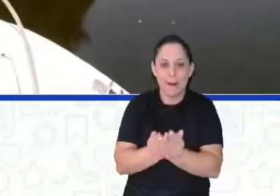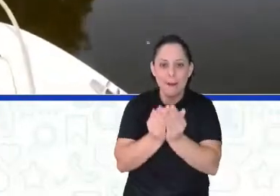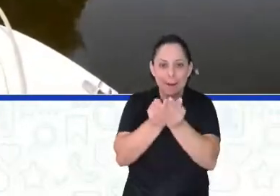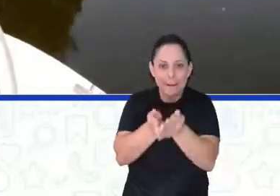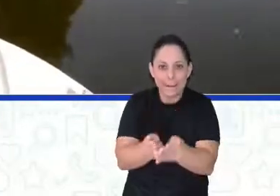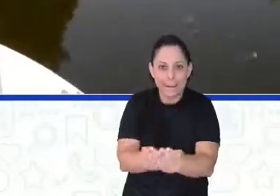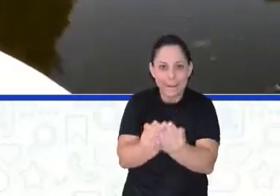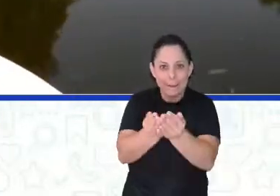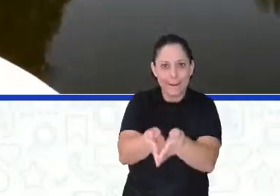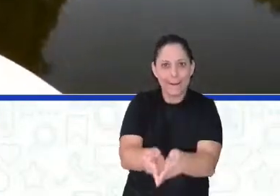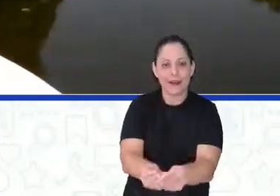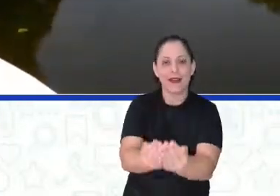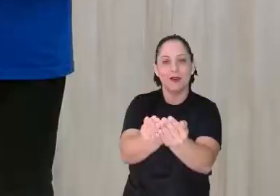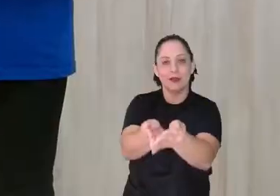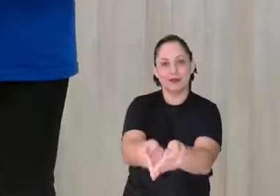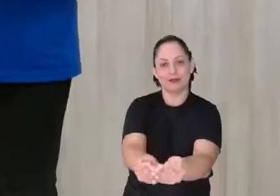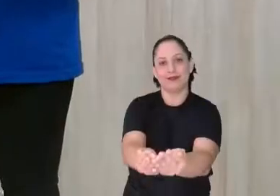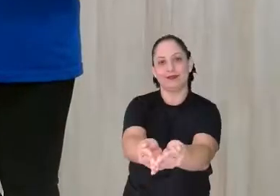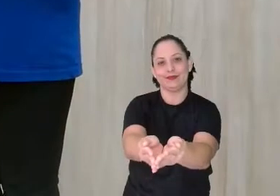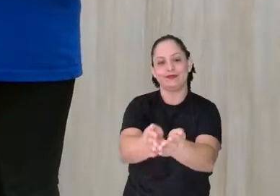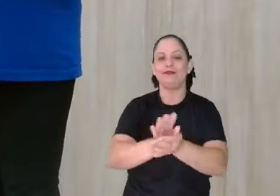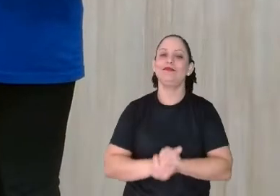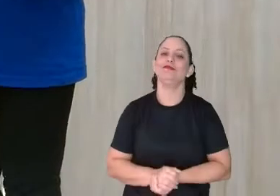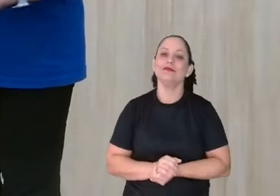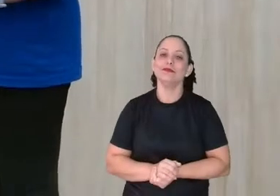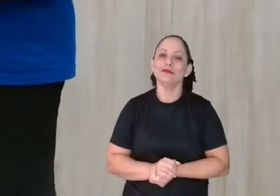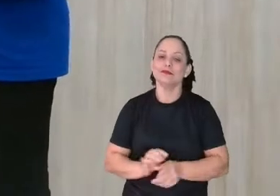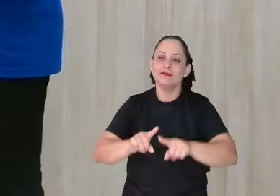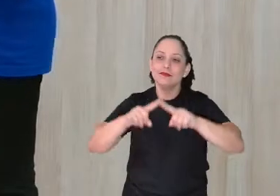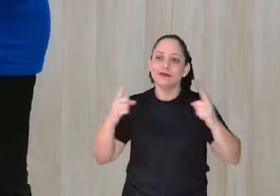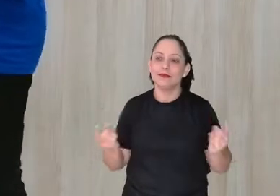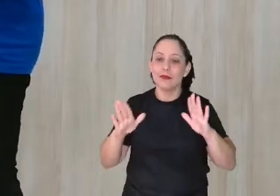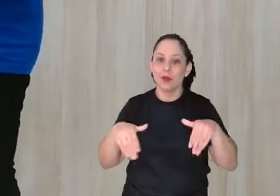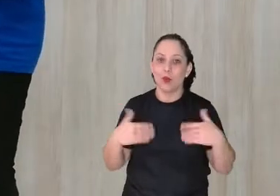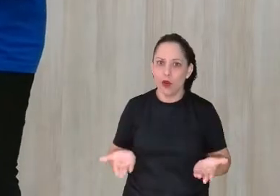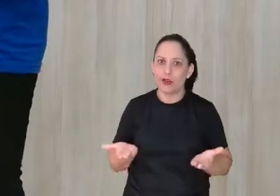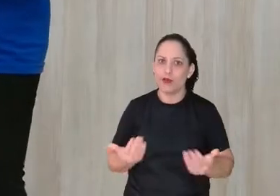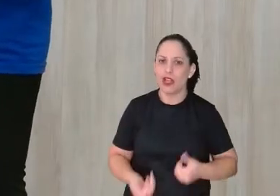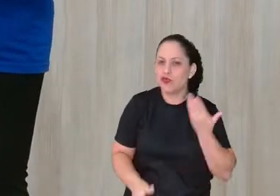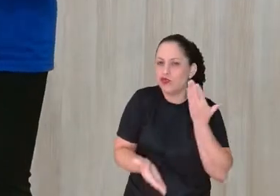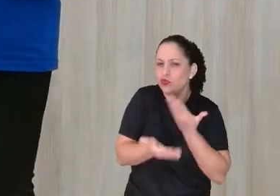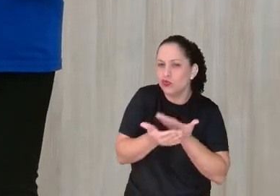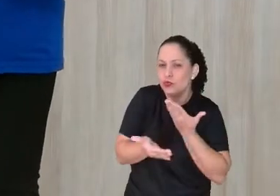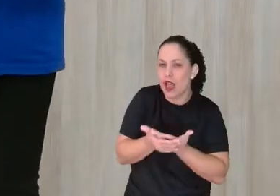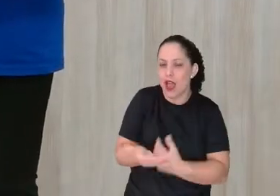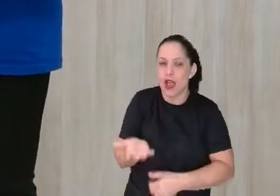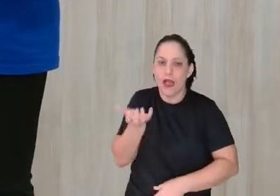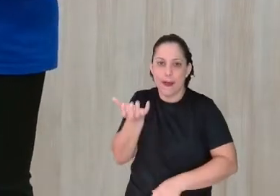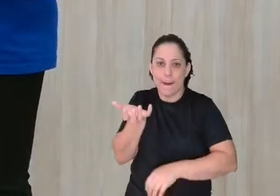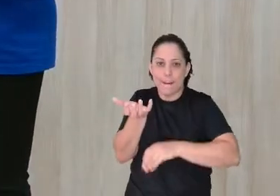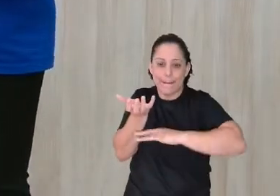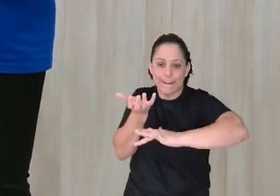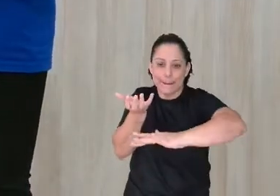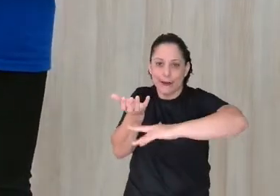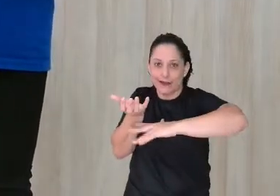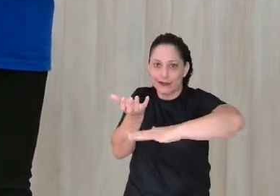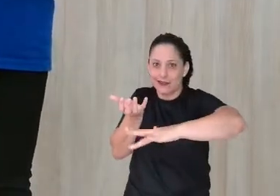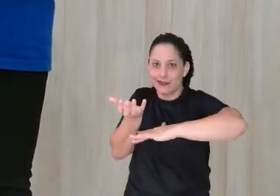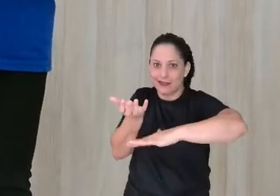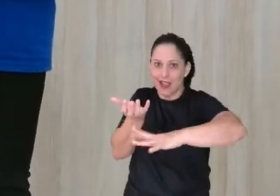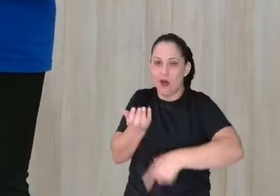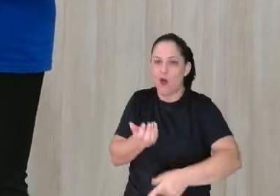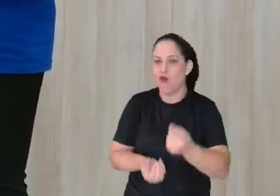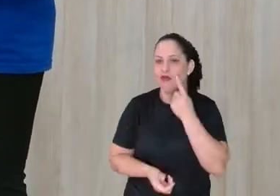da utilização de embarcações. Mas quando falamos em relação ao Pantanal, vem logo o que aconteceu